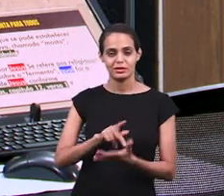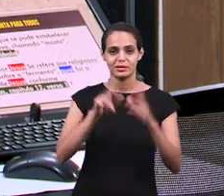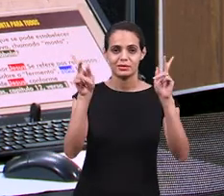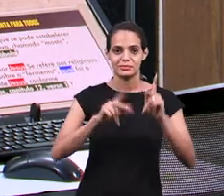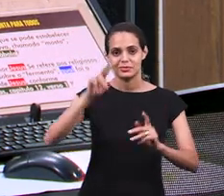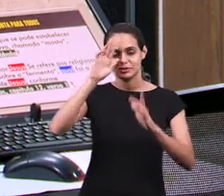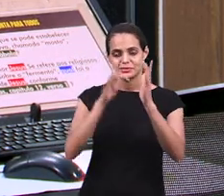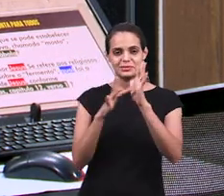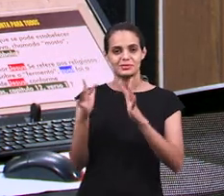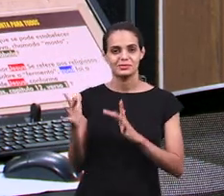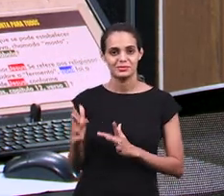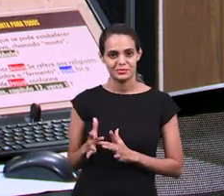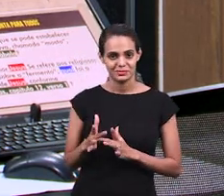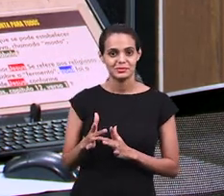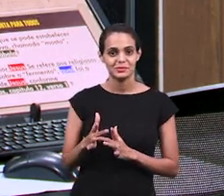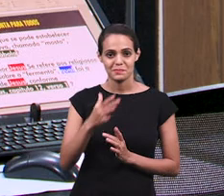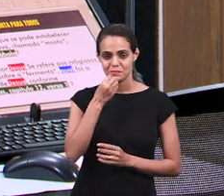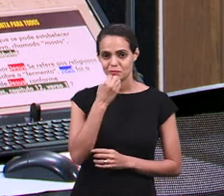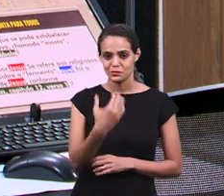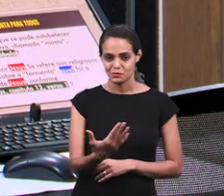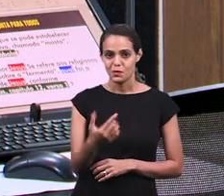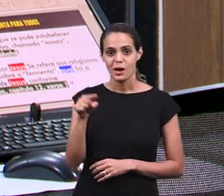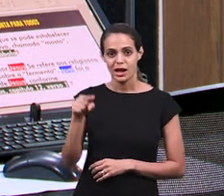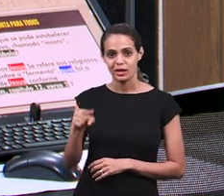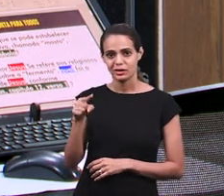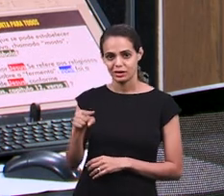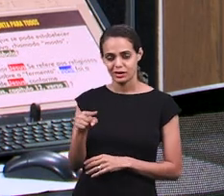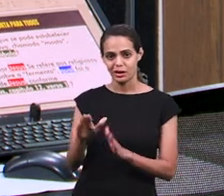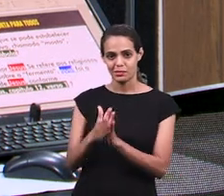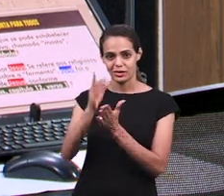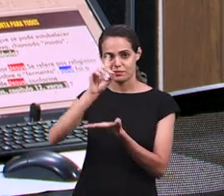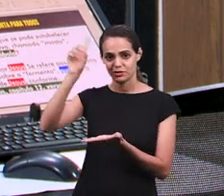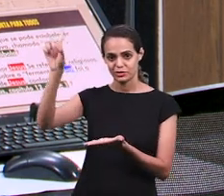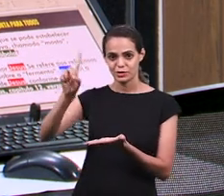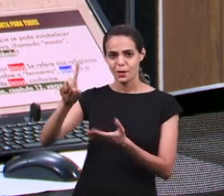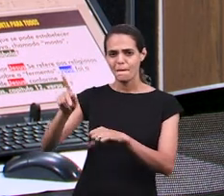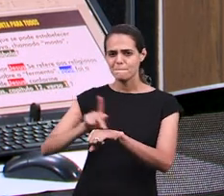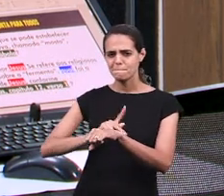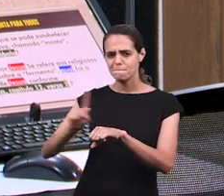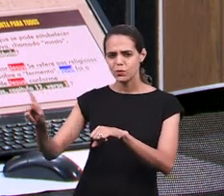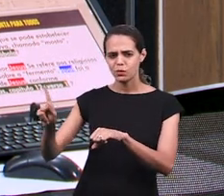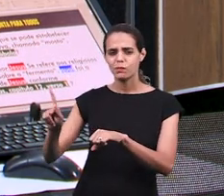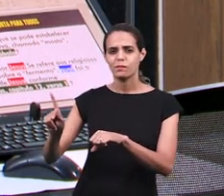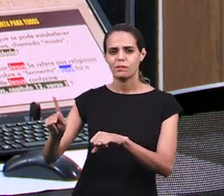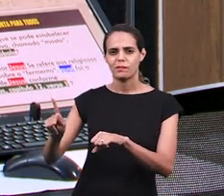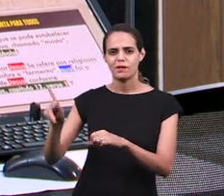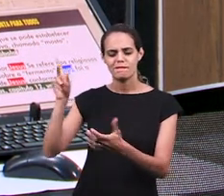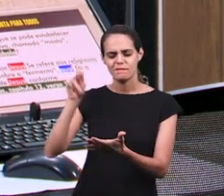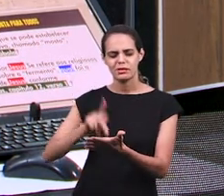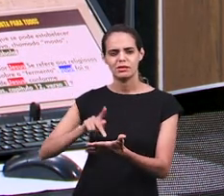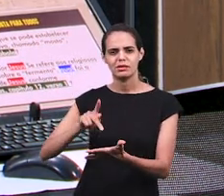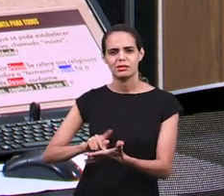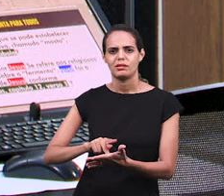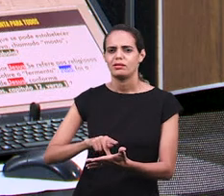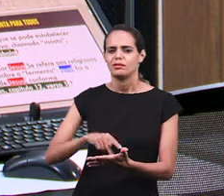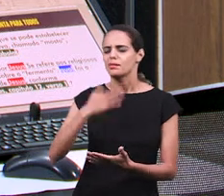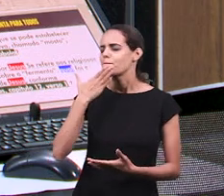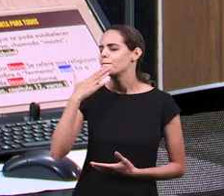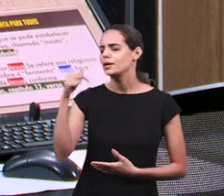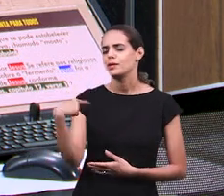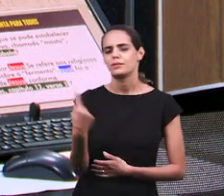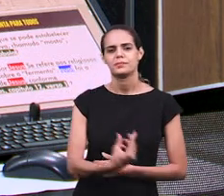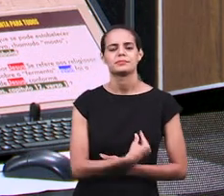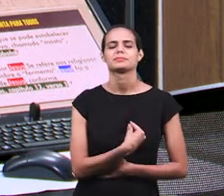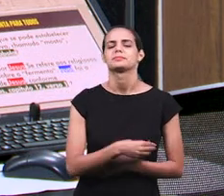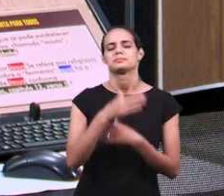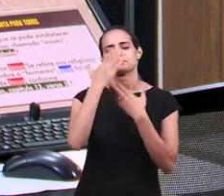a paz do Senhor Jesus. O pão sem fermento é a palavra pura e verdadeira, e isso é bem melhor para nós. Obrigado